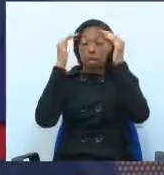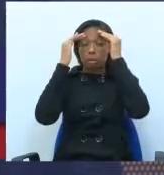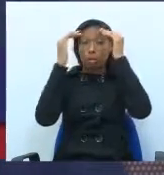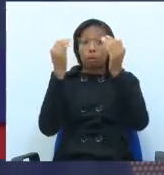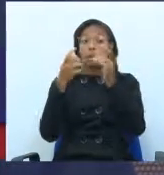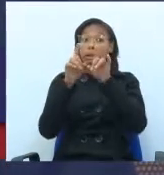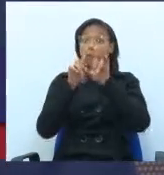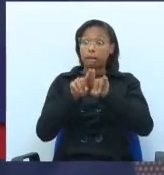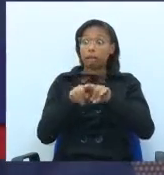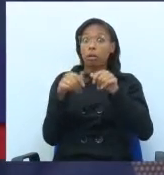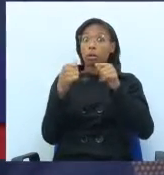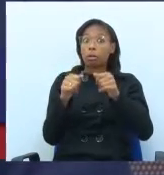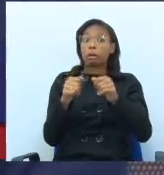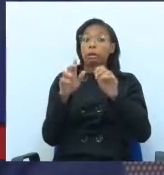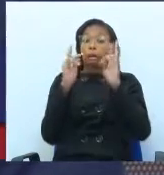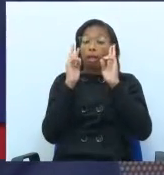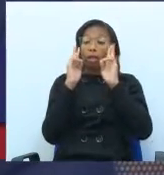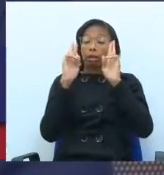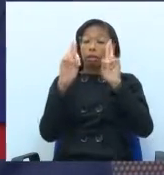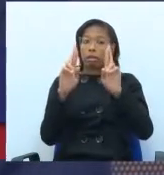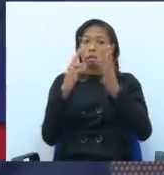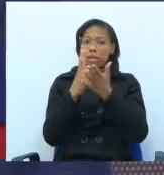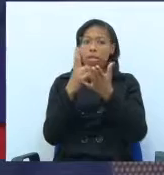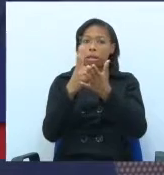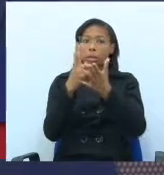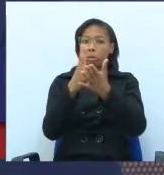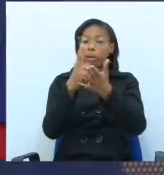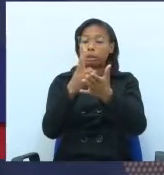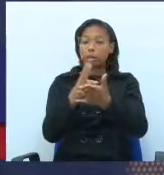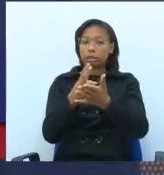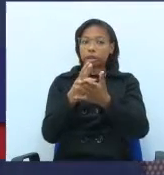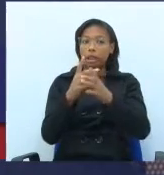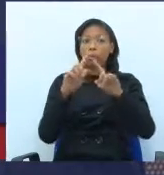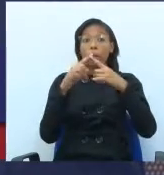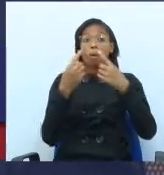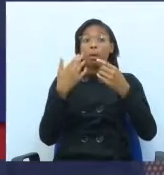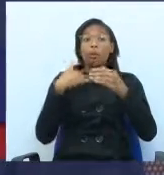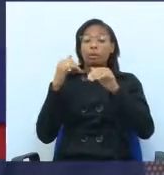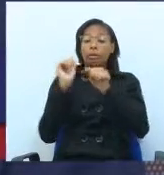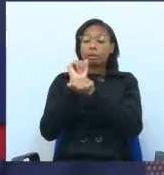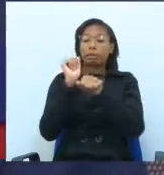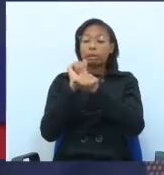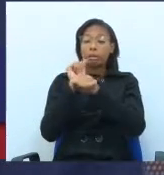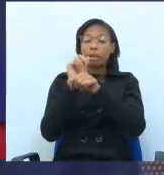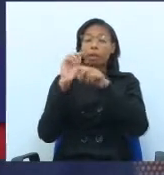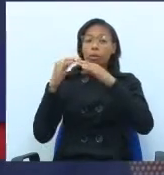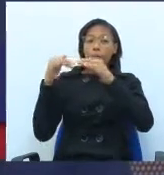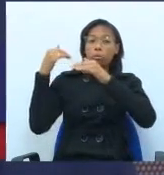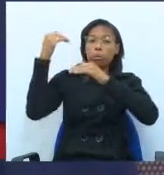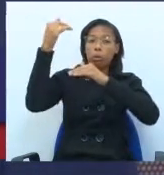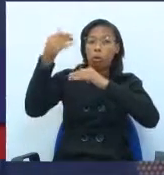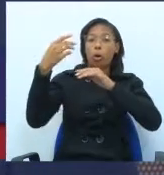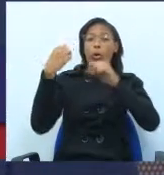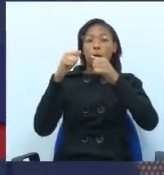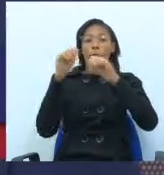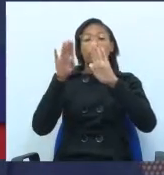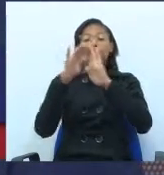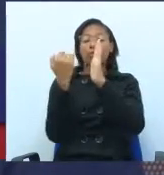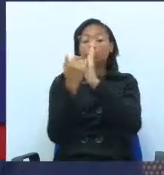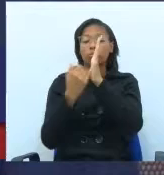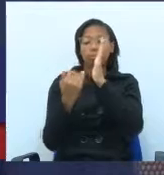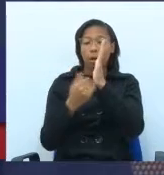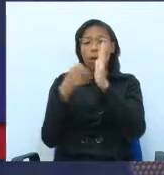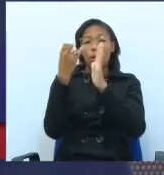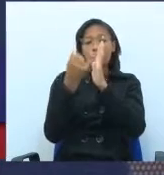em cumprimento que deveria ser, por exemplo, em final de maio, mas postergamos justamente por causa da Lei de Diretrizes Orçamentárias,